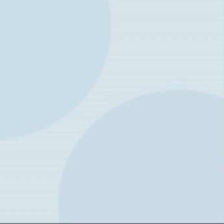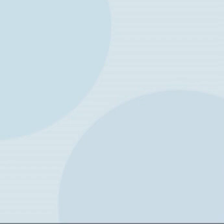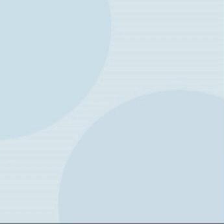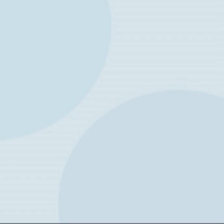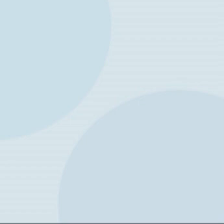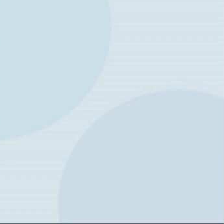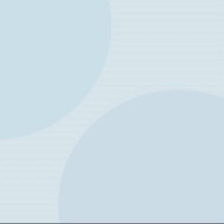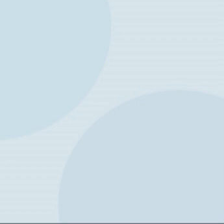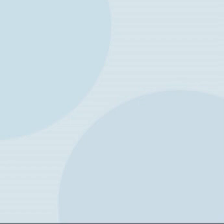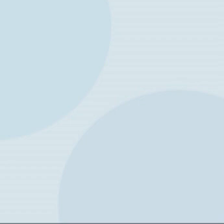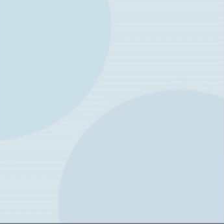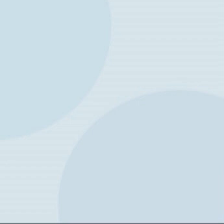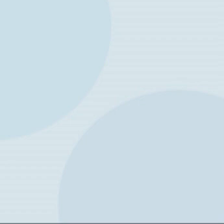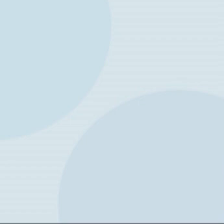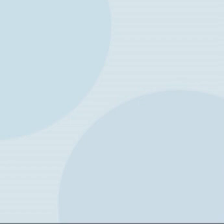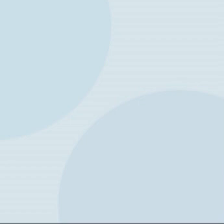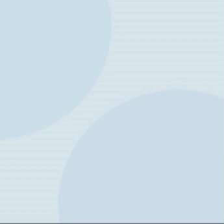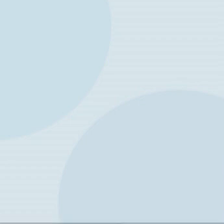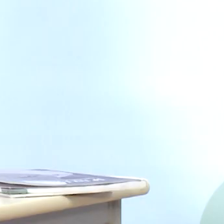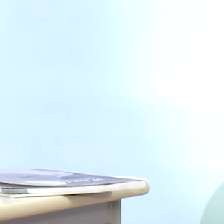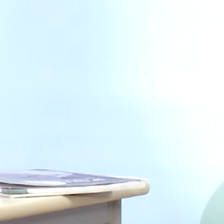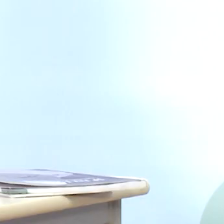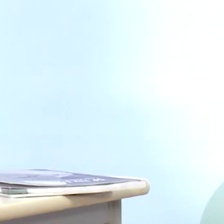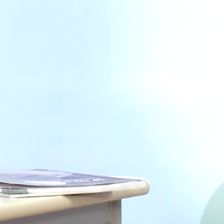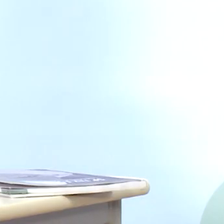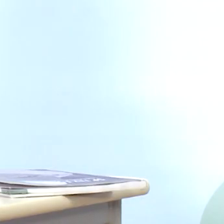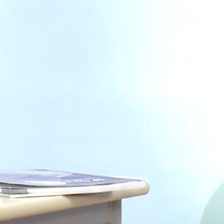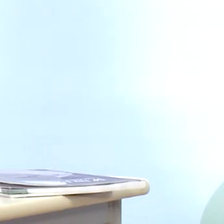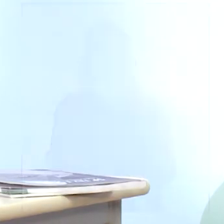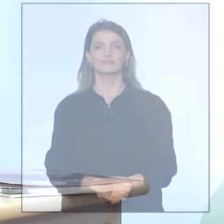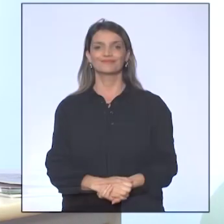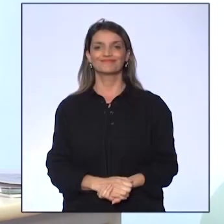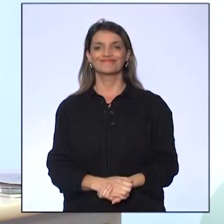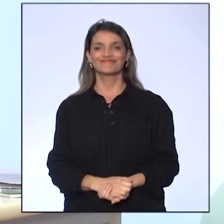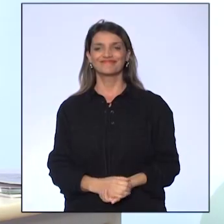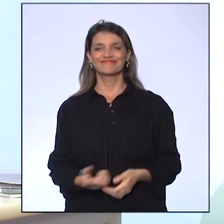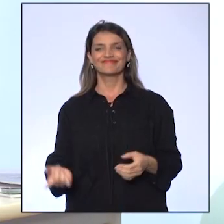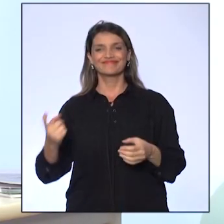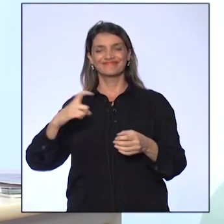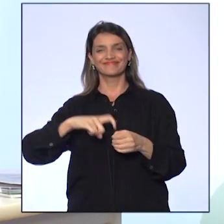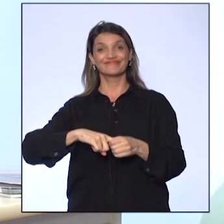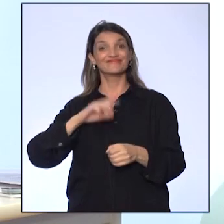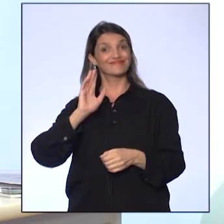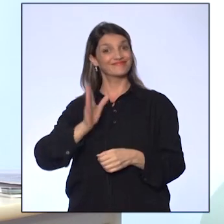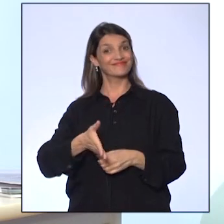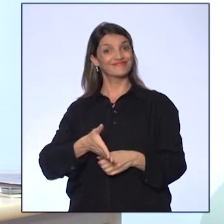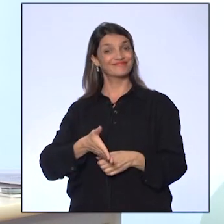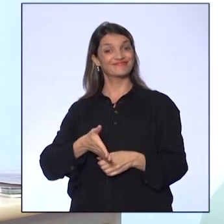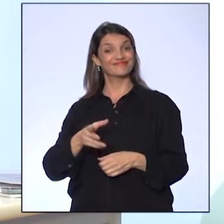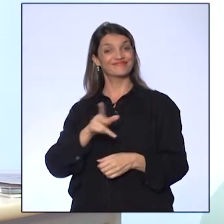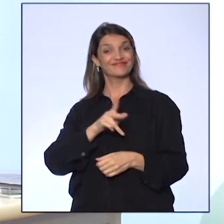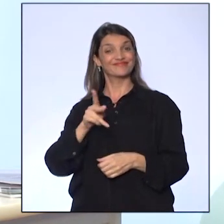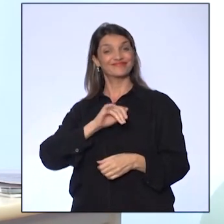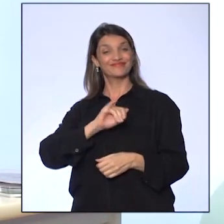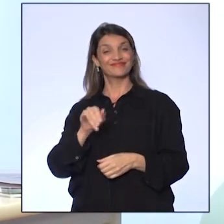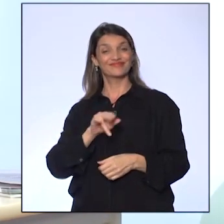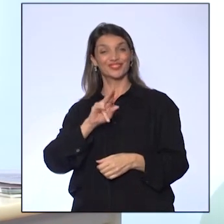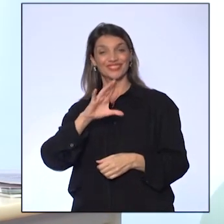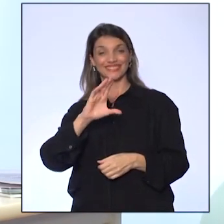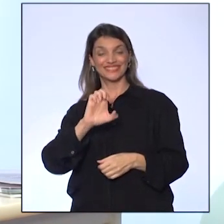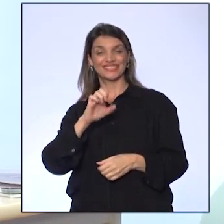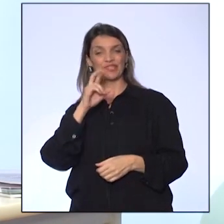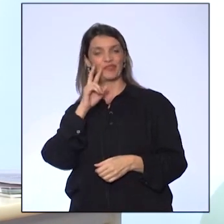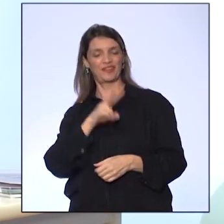Ok, já voltaram? A teacher a Jussi vai ler as